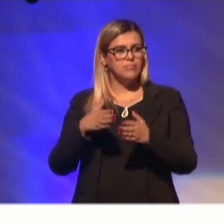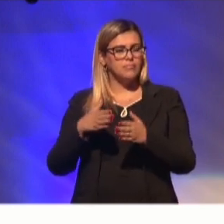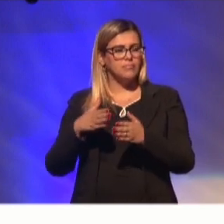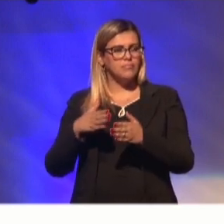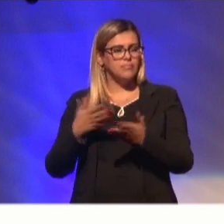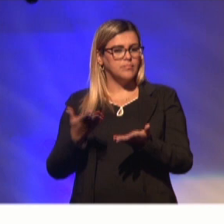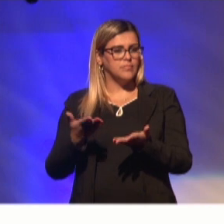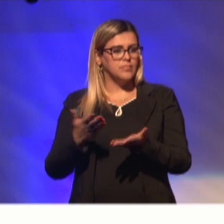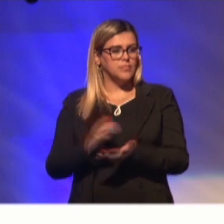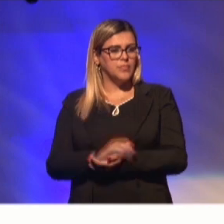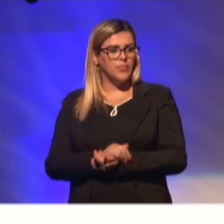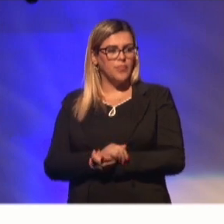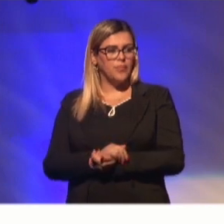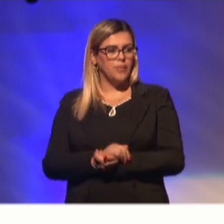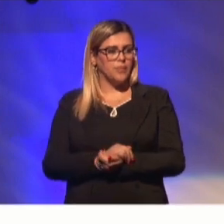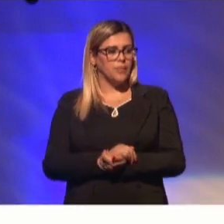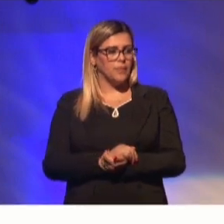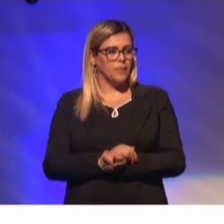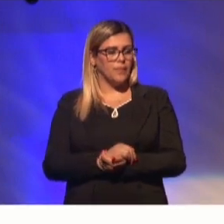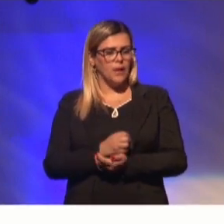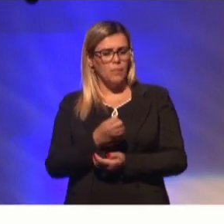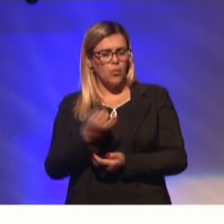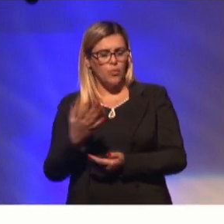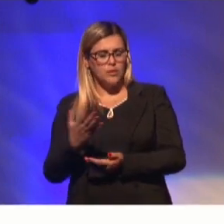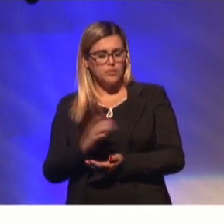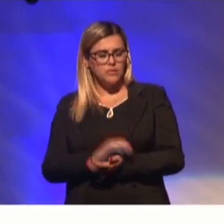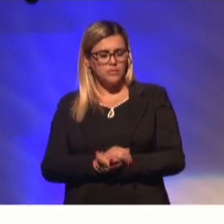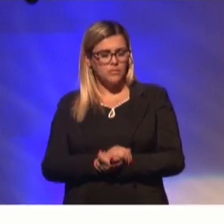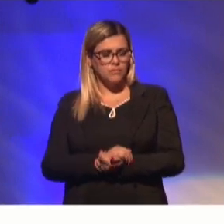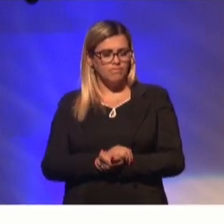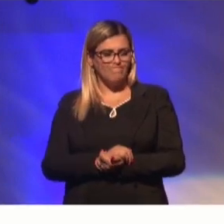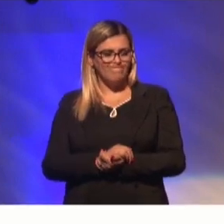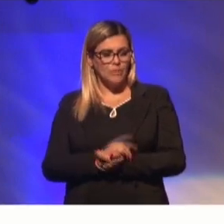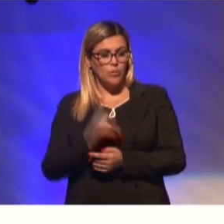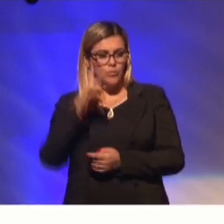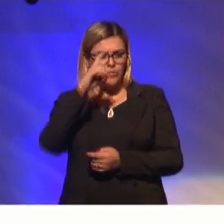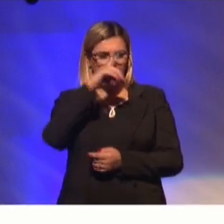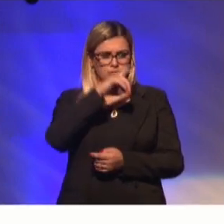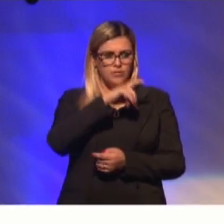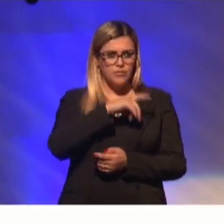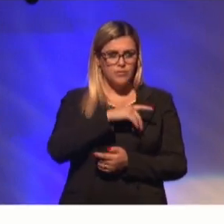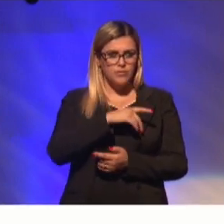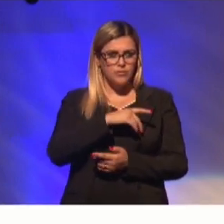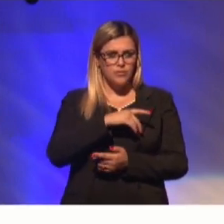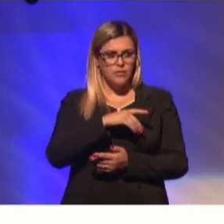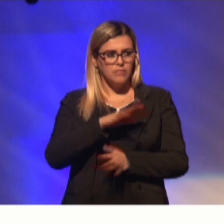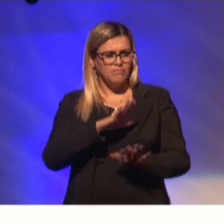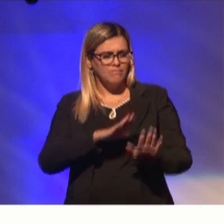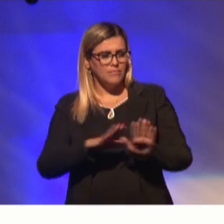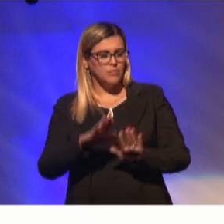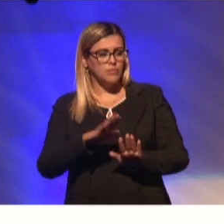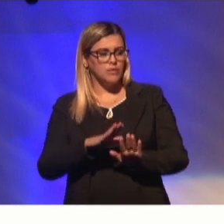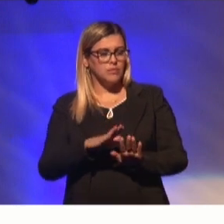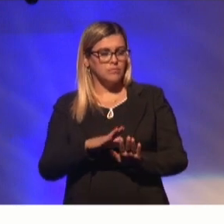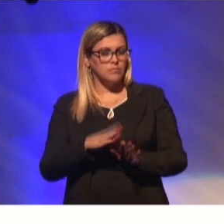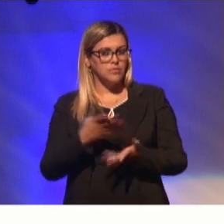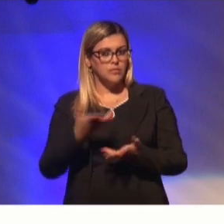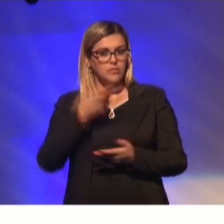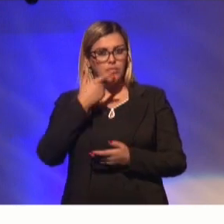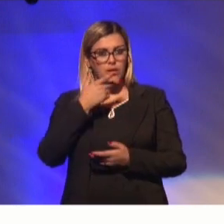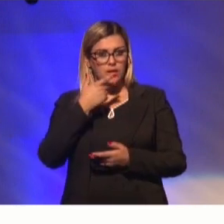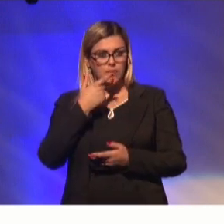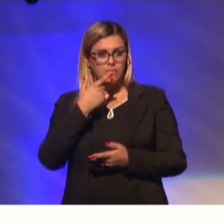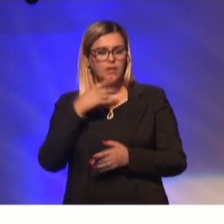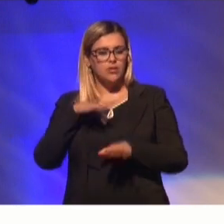e é algo tão assim melindroso, mas eu quero deixar assim eu